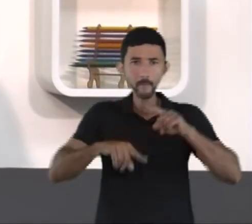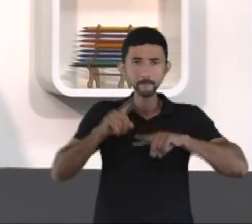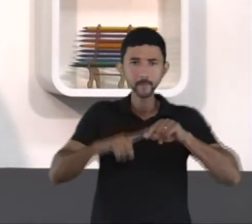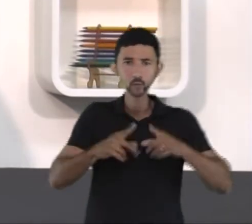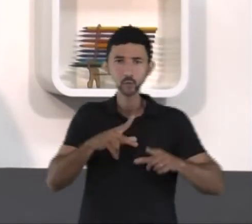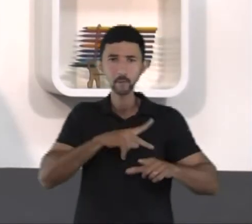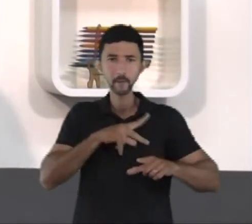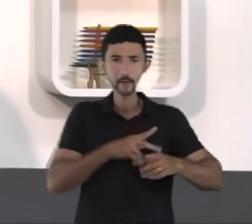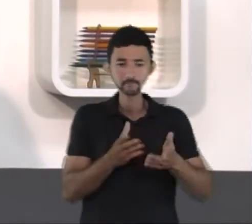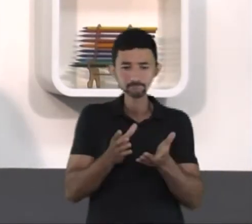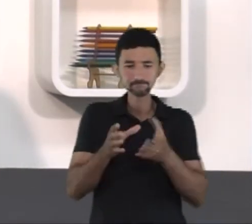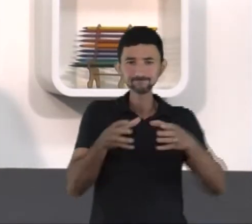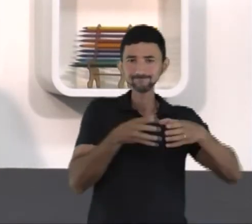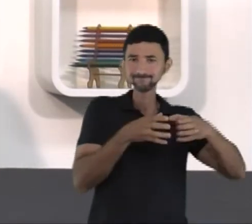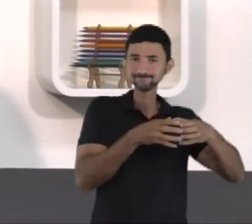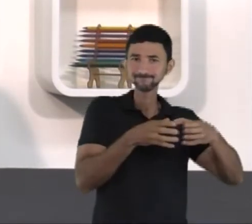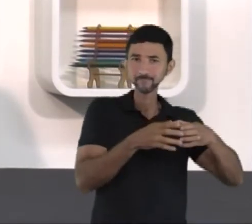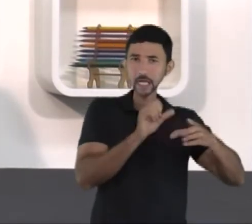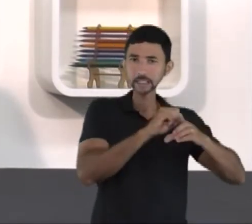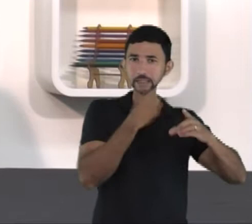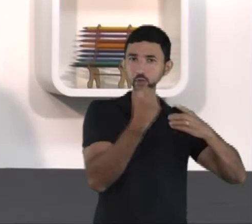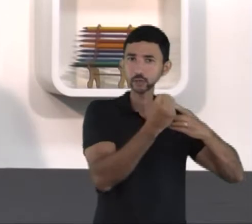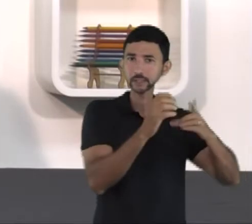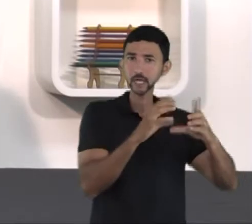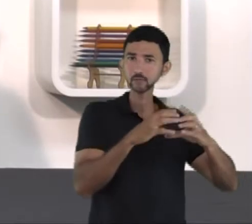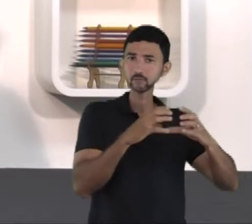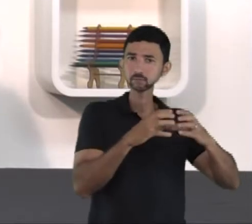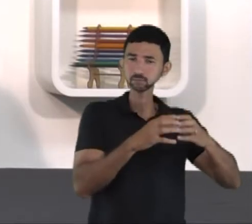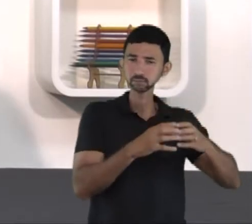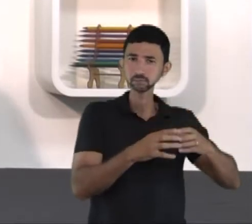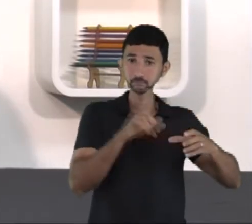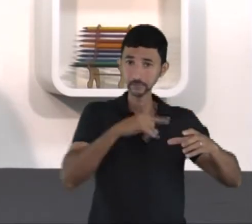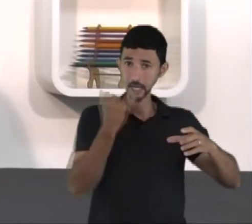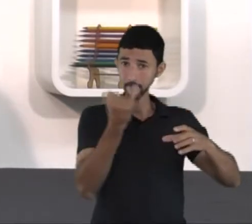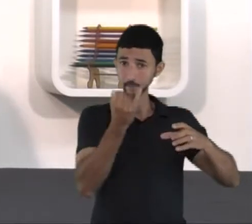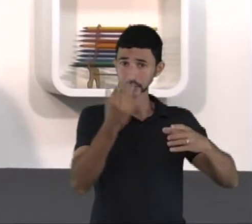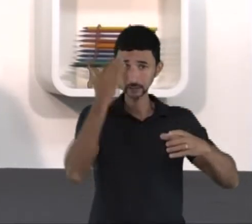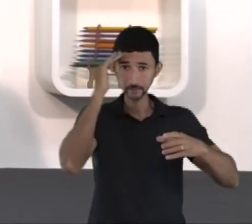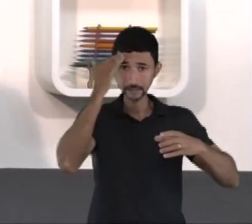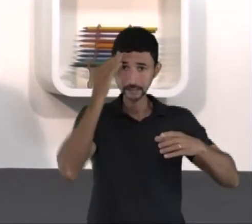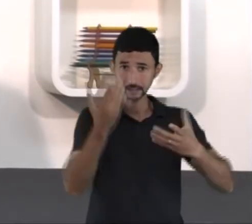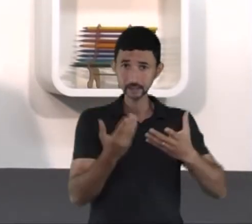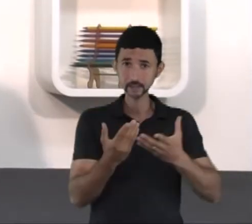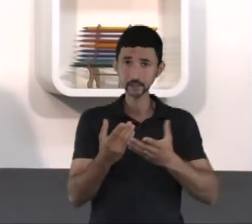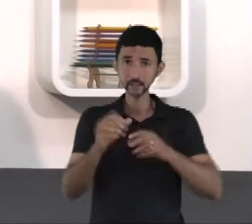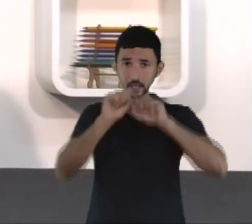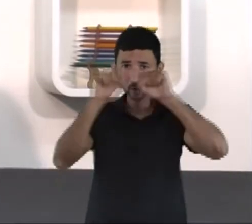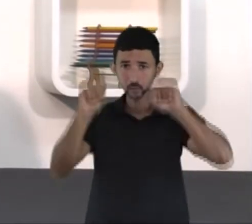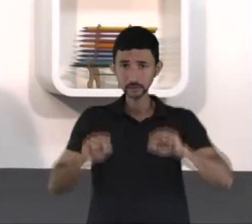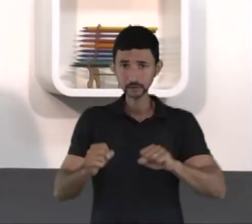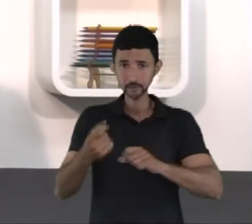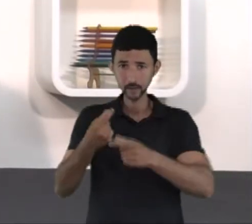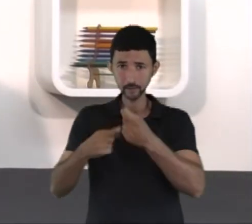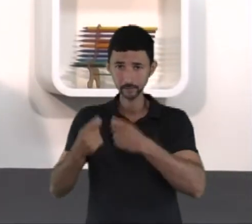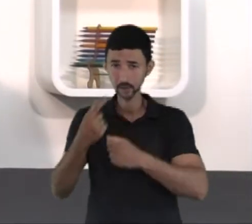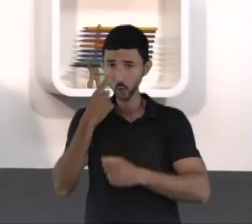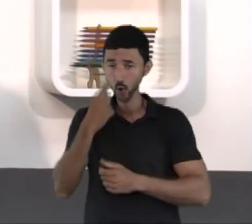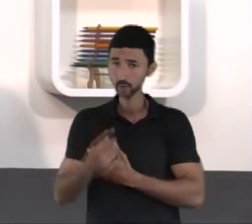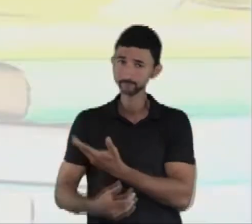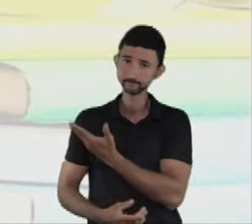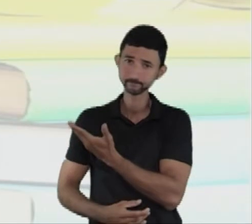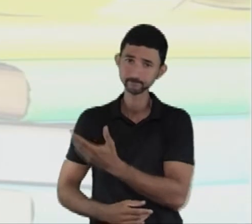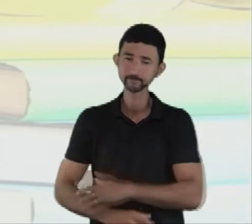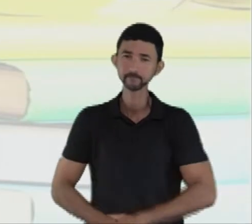uma parte da sociedade, né? Isso vai ser bem importante para a gente caracterizar o sistema econômico capitalista. Vamos lá aqui para a gente continuar